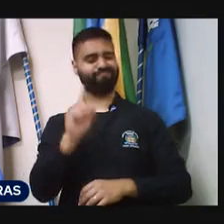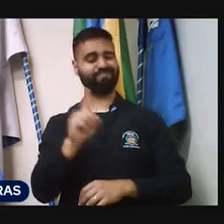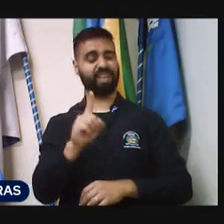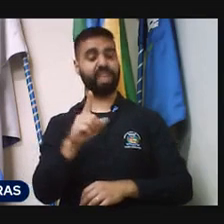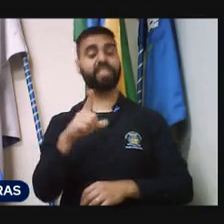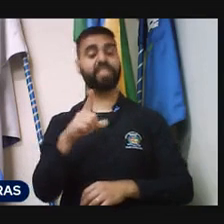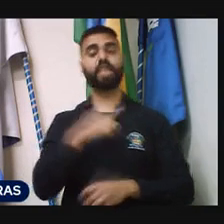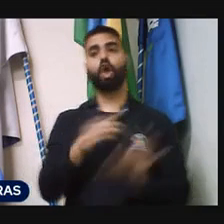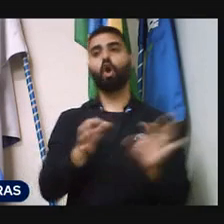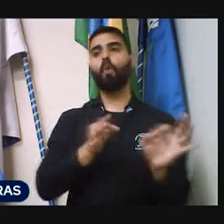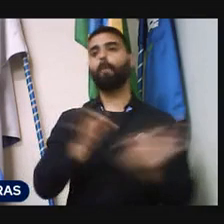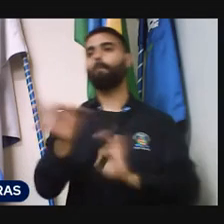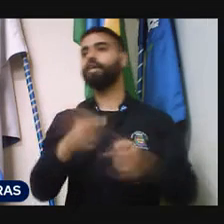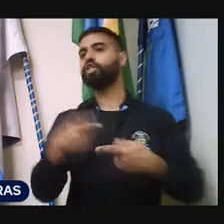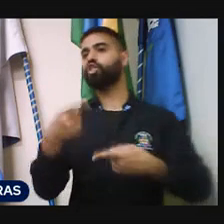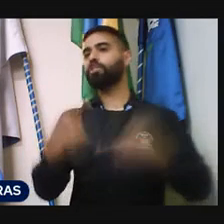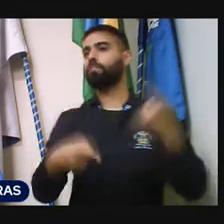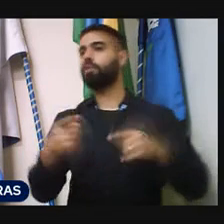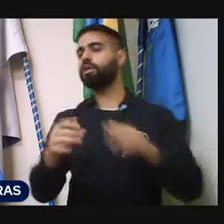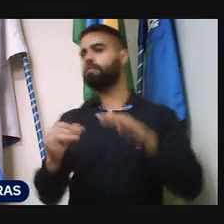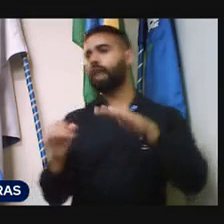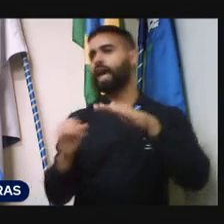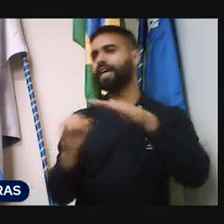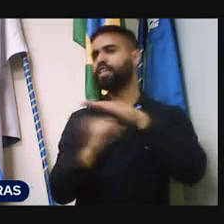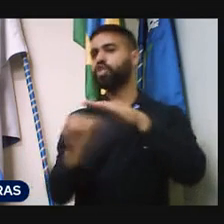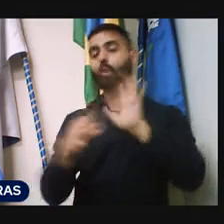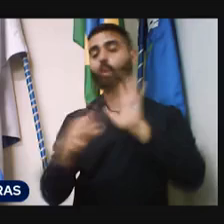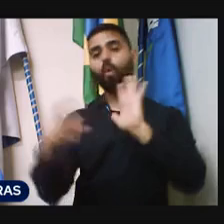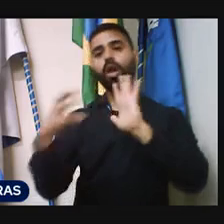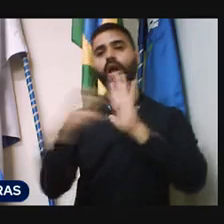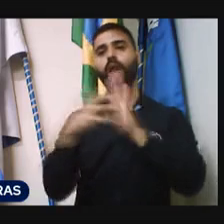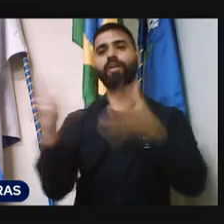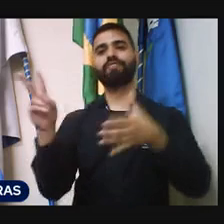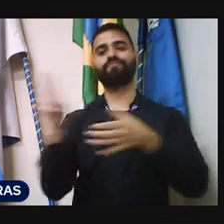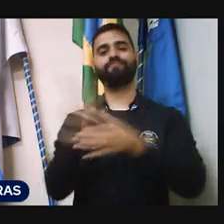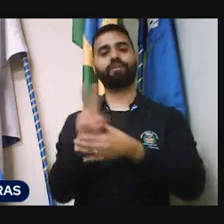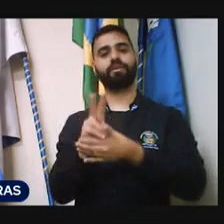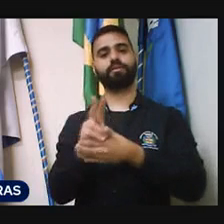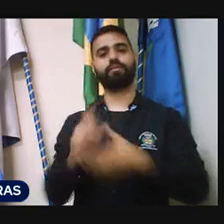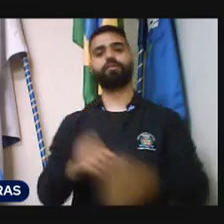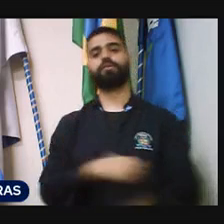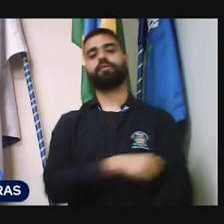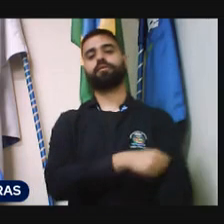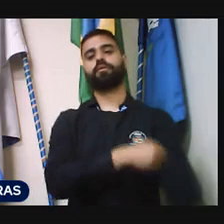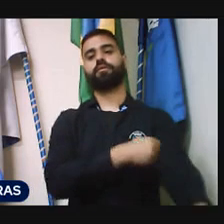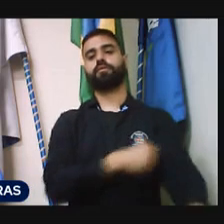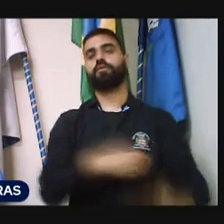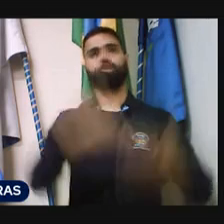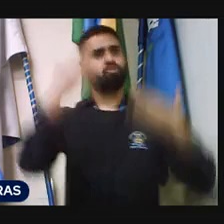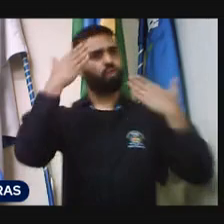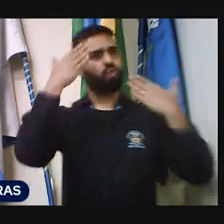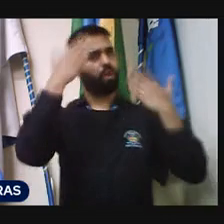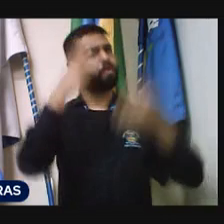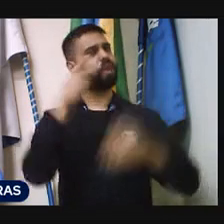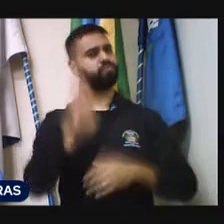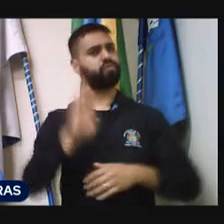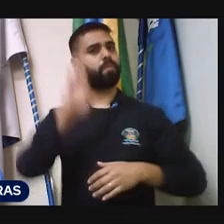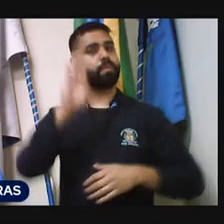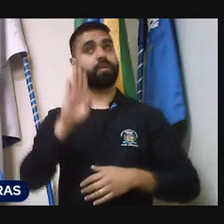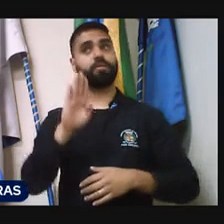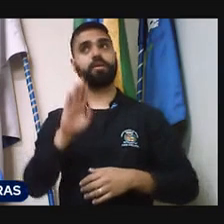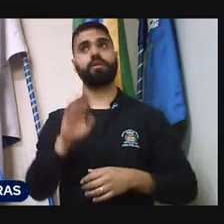voltada para a instituição Câmara Municipal de Valença é muito obrigado pela sua presença